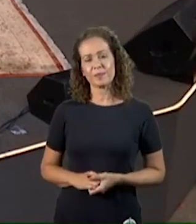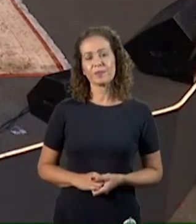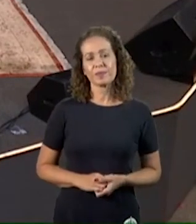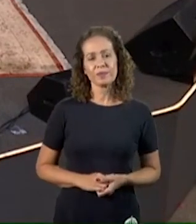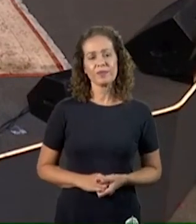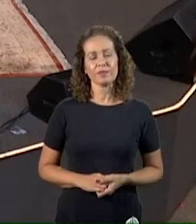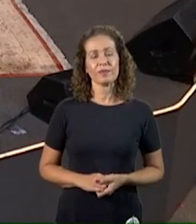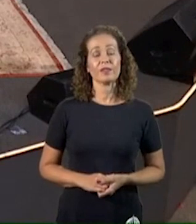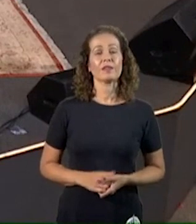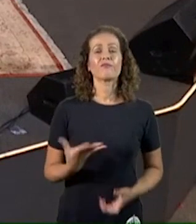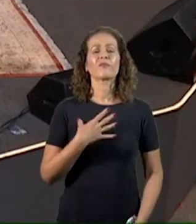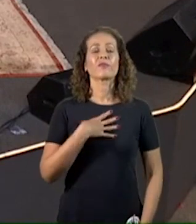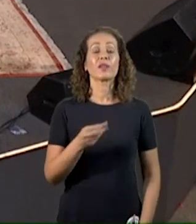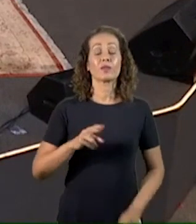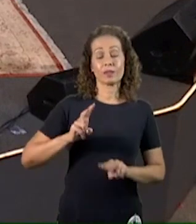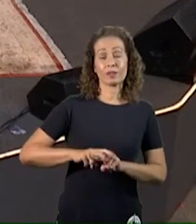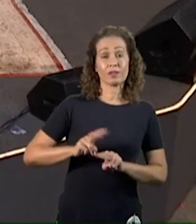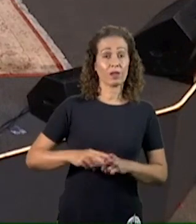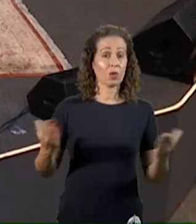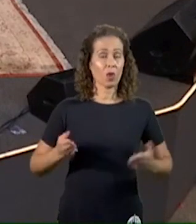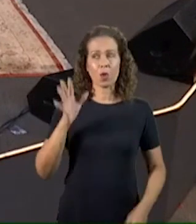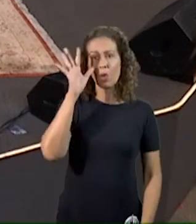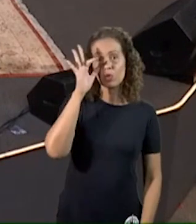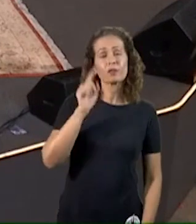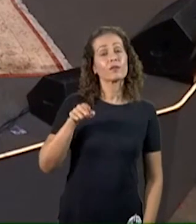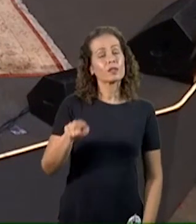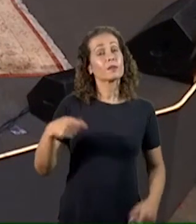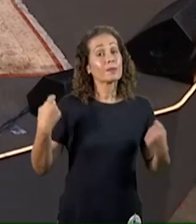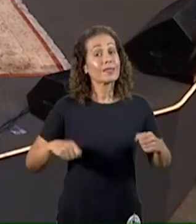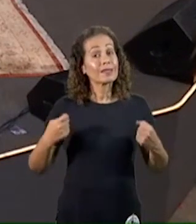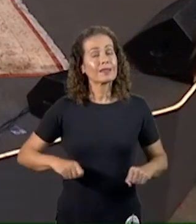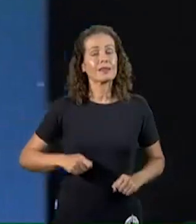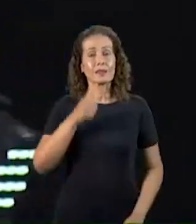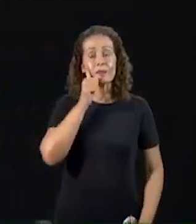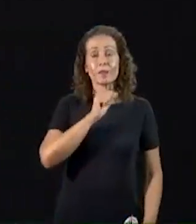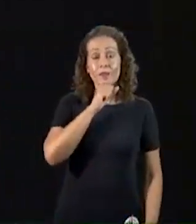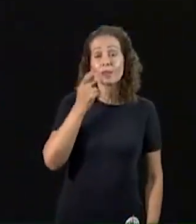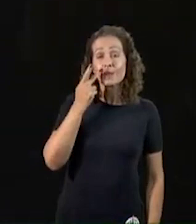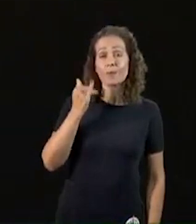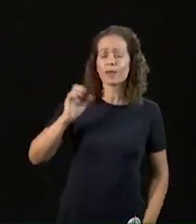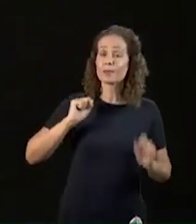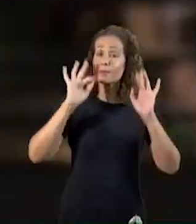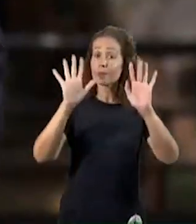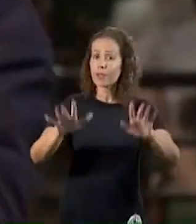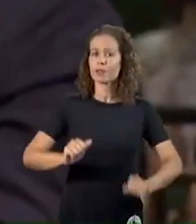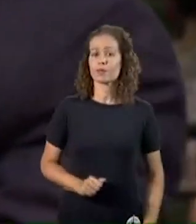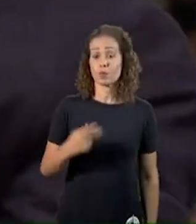Filho abobado que está sentado aqui hoje, você precisa da bênção do seu pai. Seu pai não precisa de nada